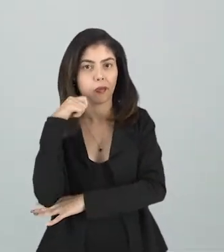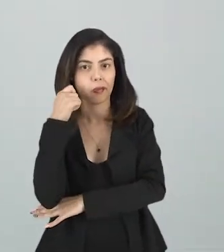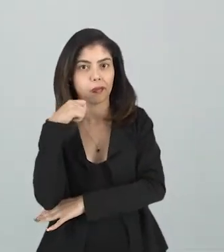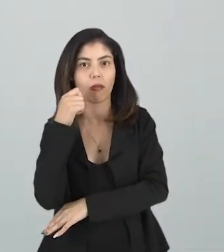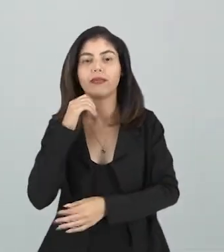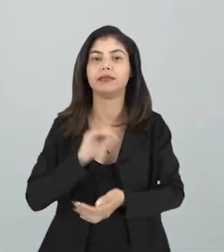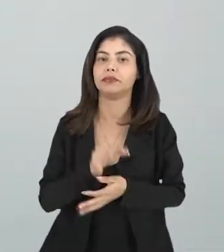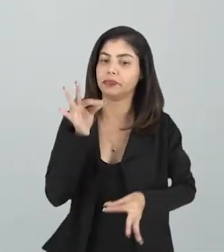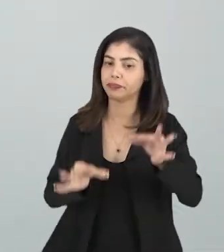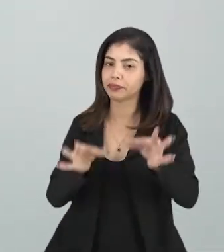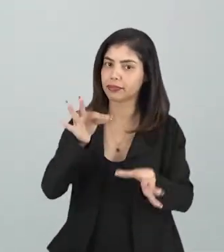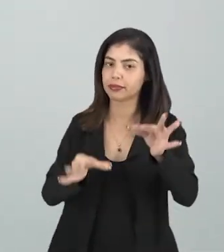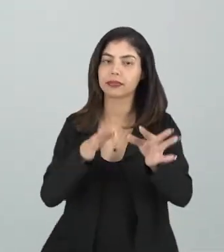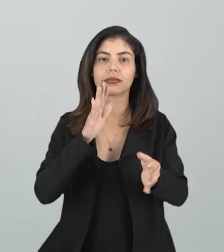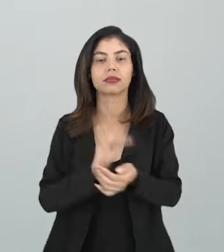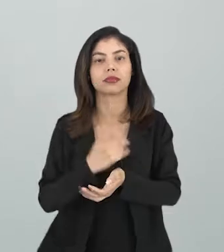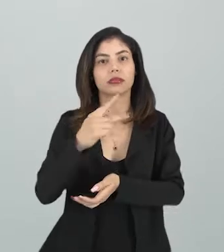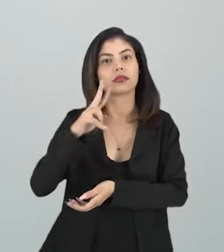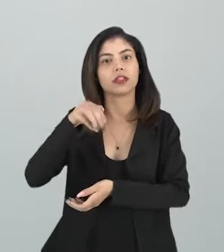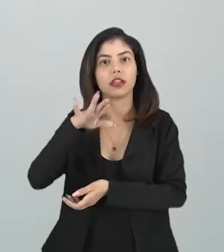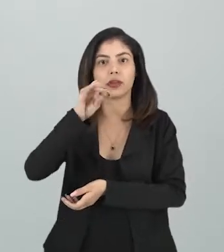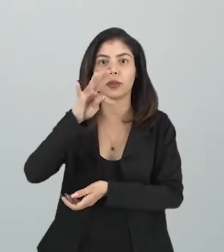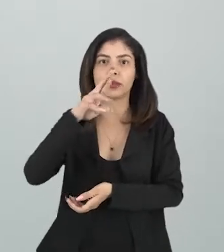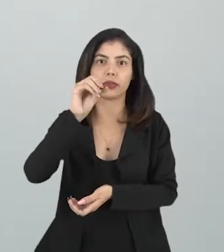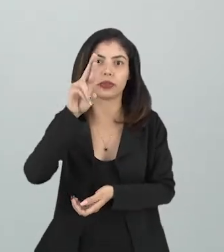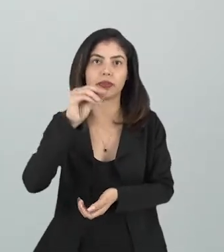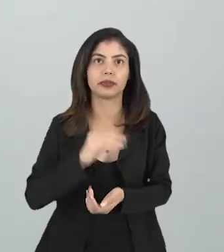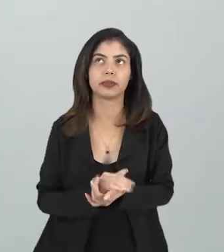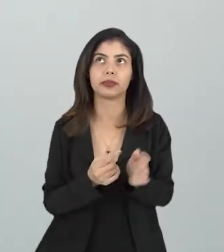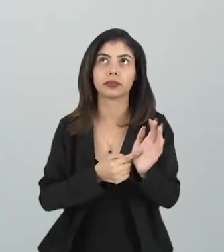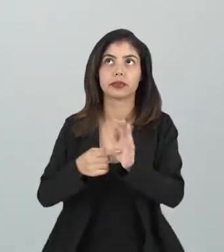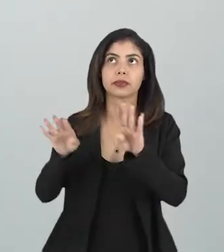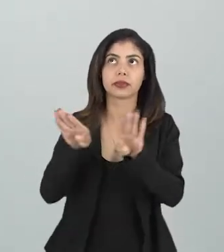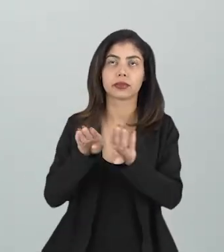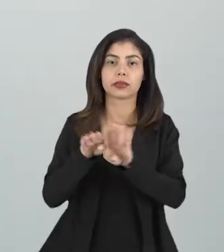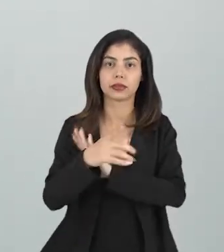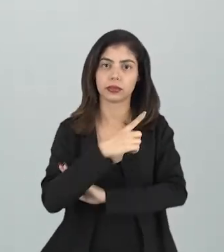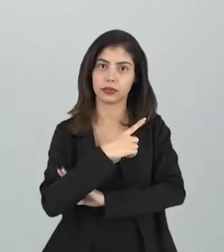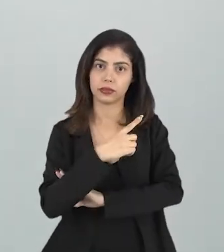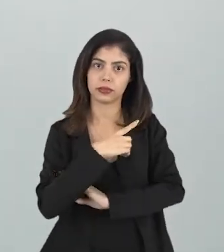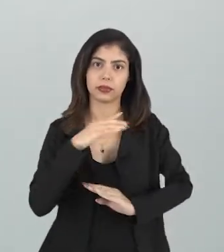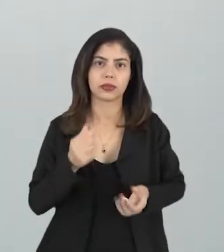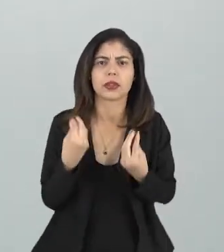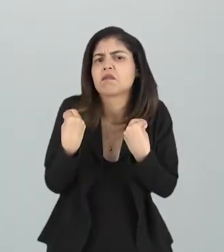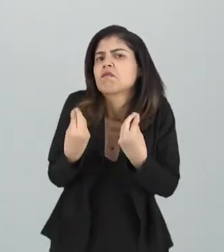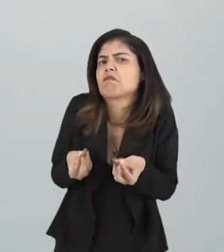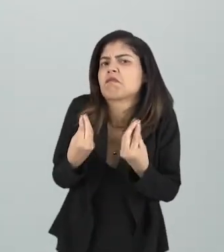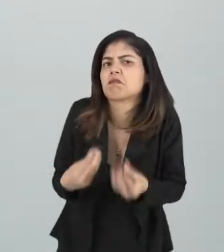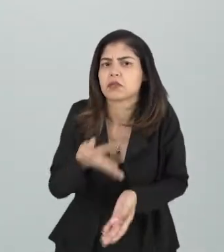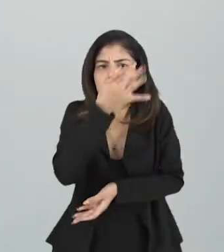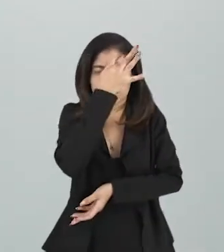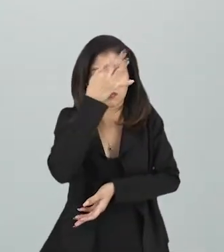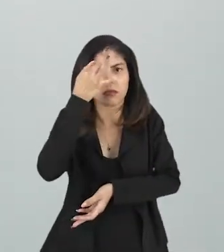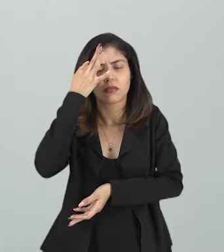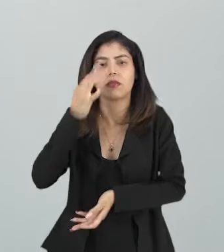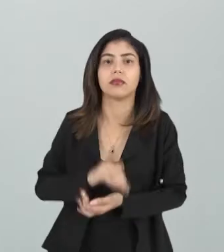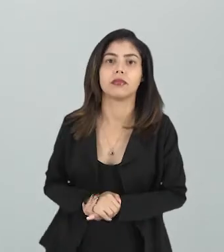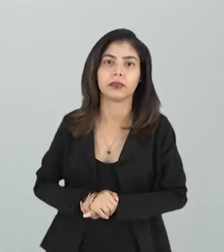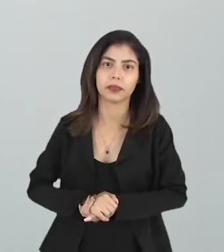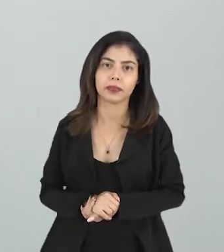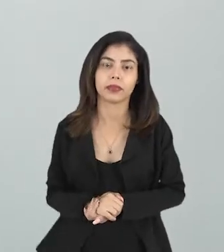ser um advogado, um juiz, né, um promotor, mas o filósofo, para que serve a filosofia,